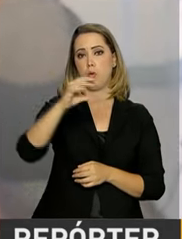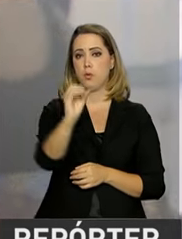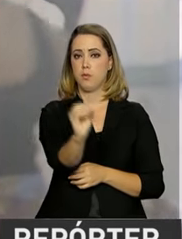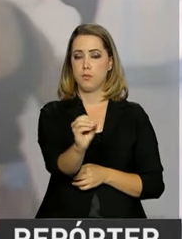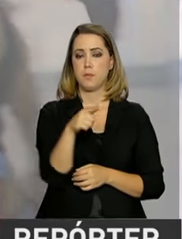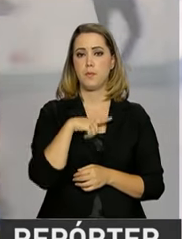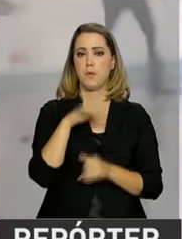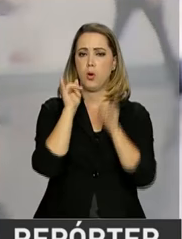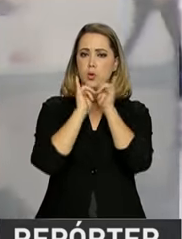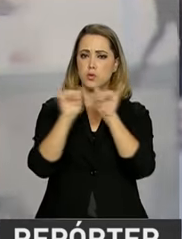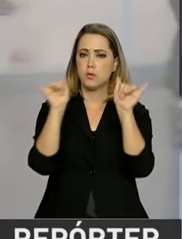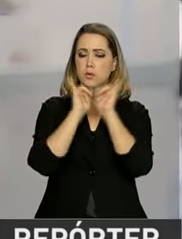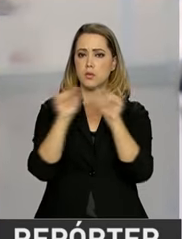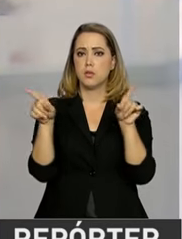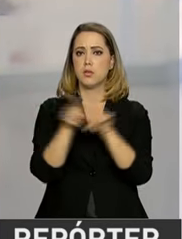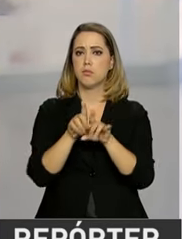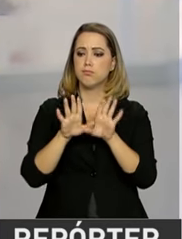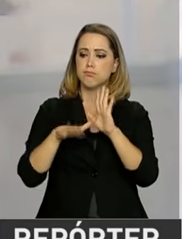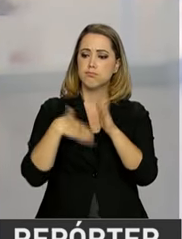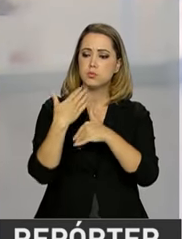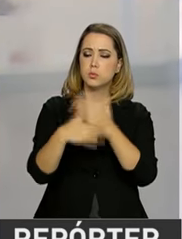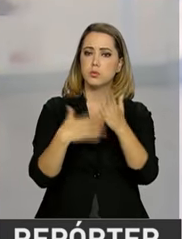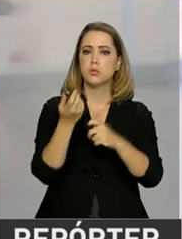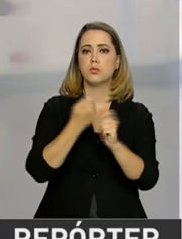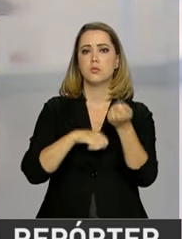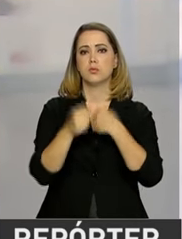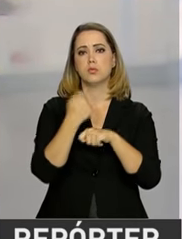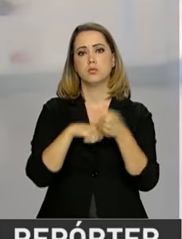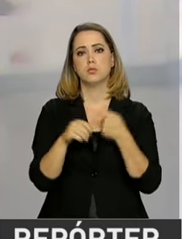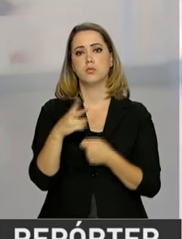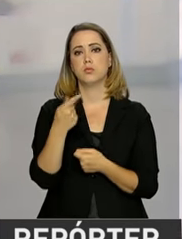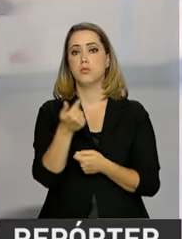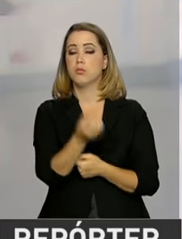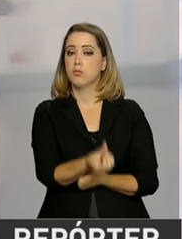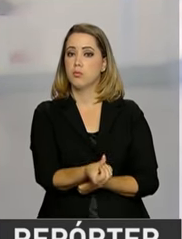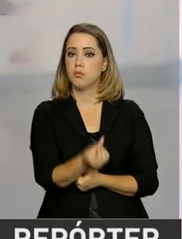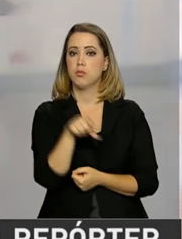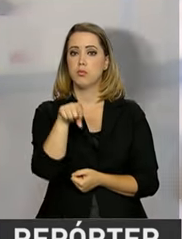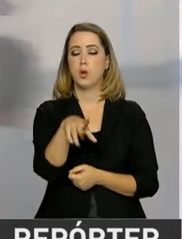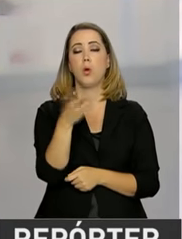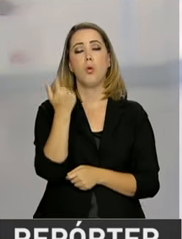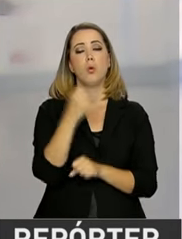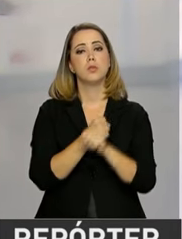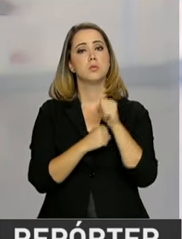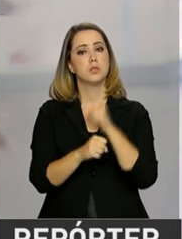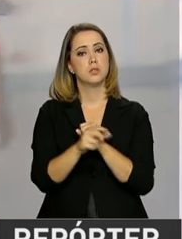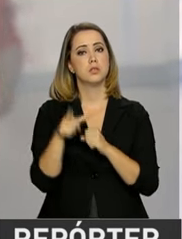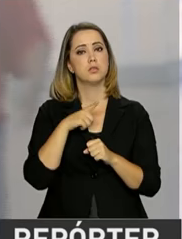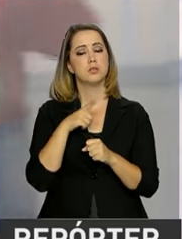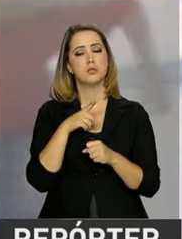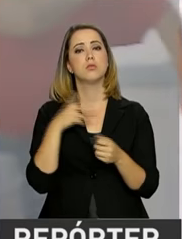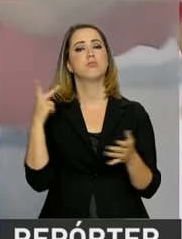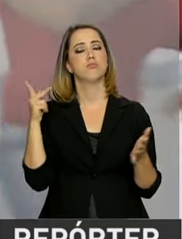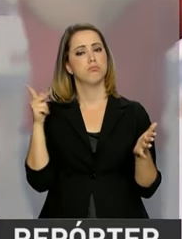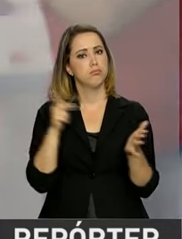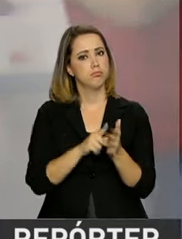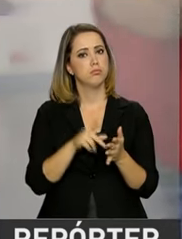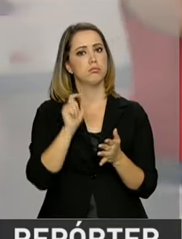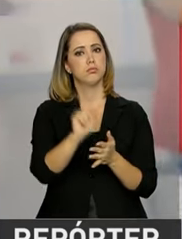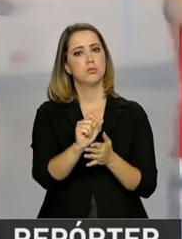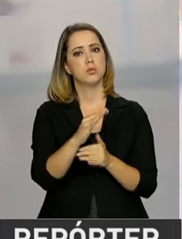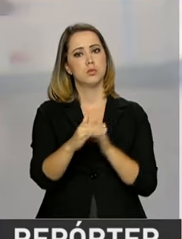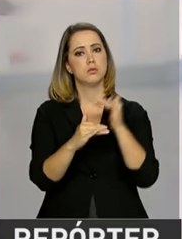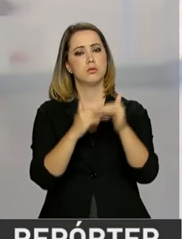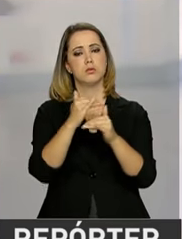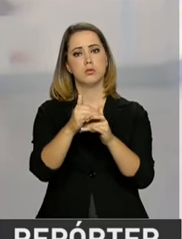também vai ser divulgado o desempenho da Economia em 2016 sobre o ano passado existe um consenso de que ao invés